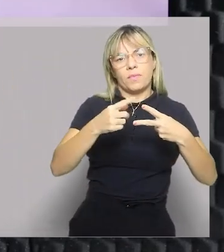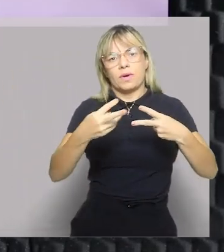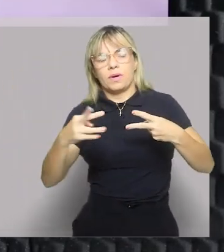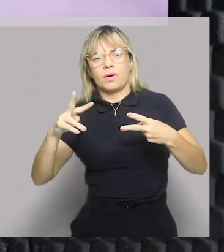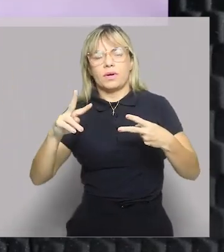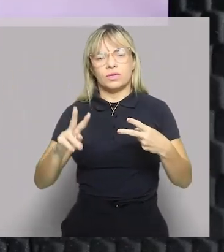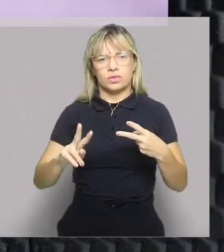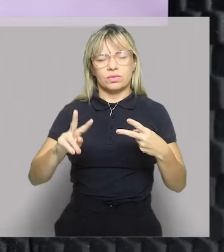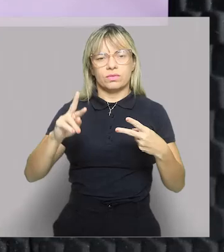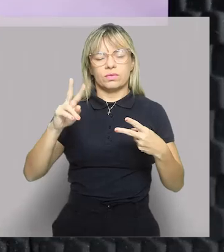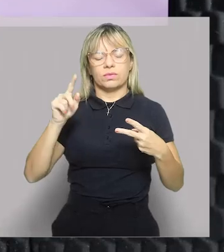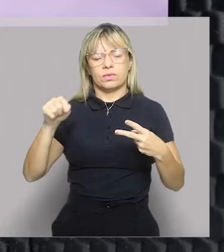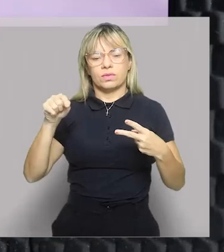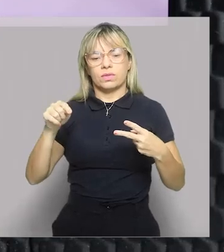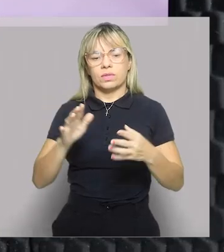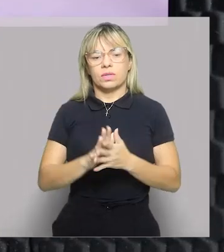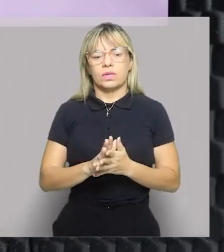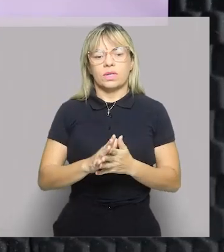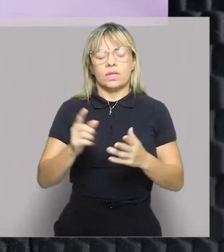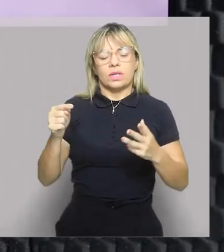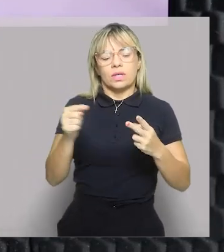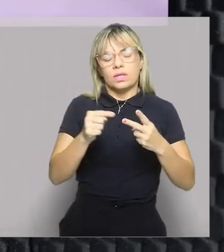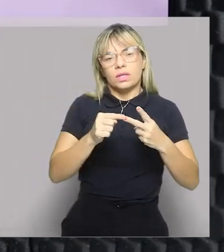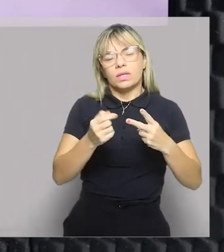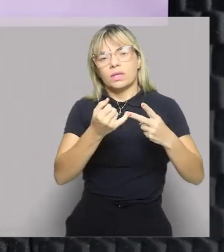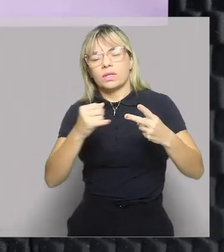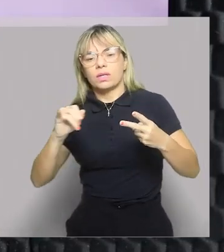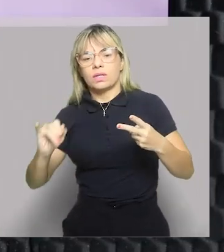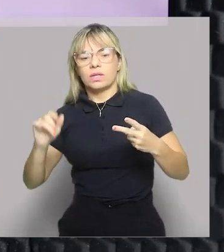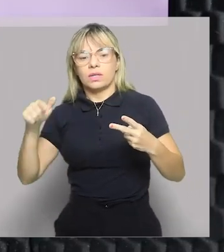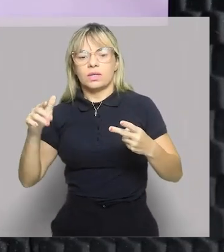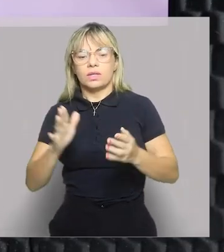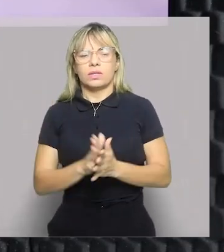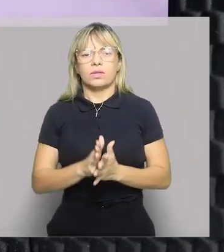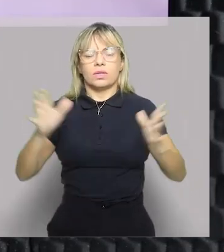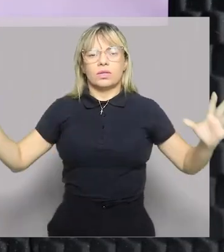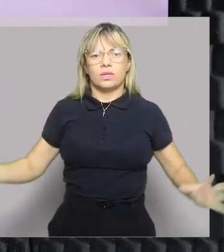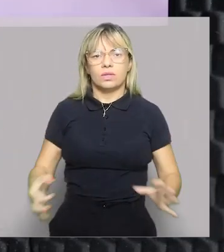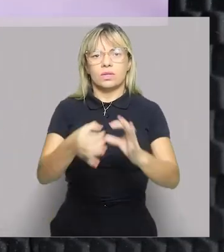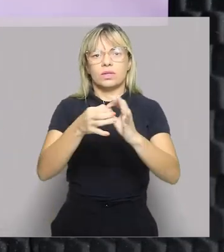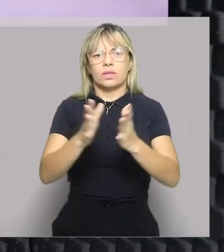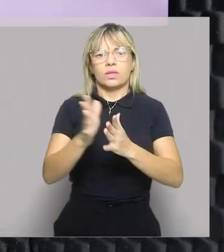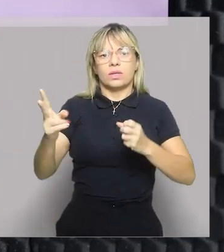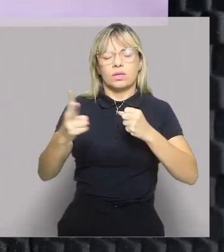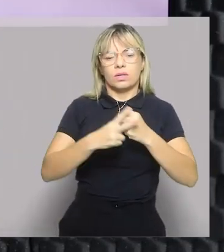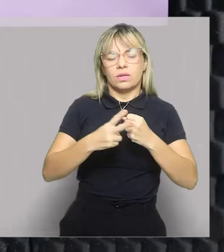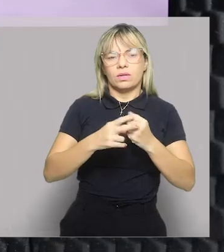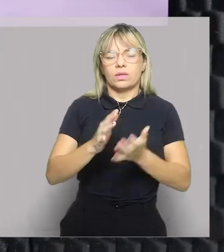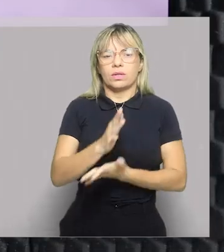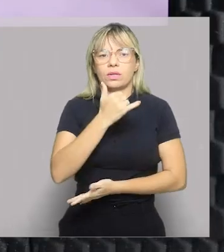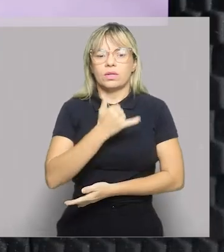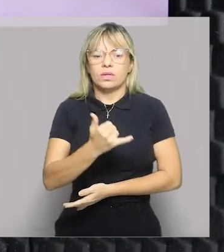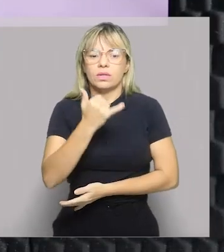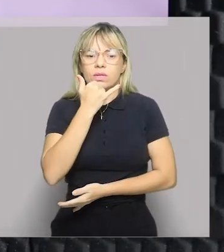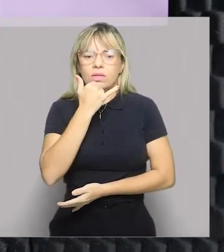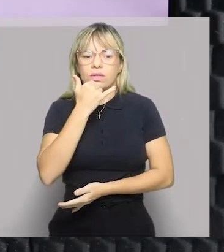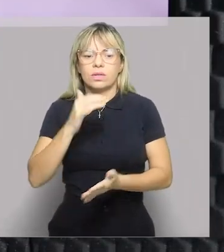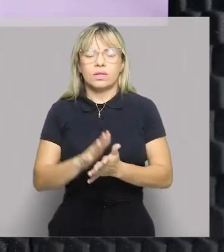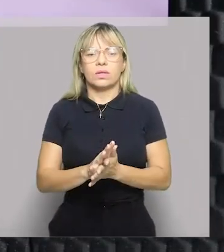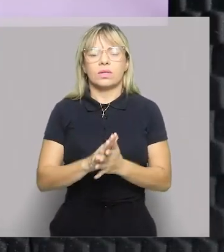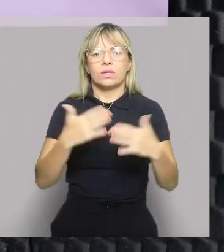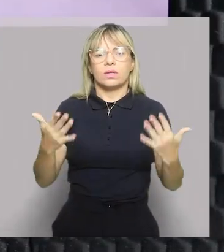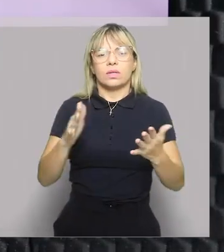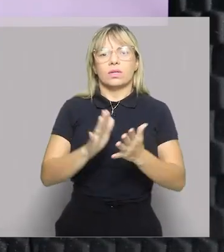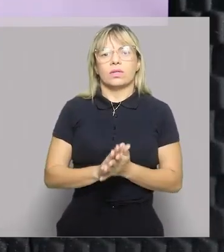verbos transitivos e os verbos de ligação. Perdão, não são 5, são